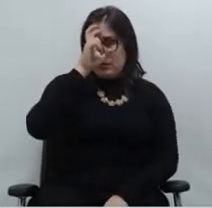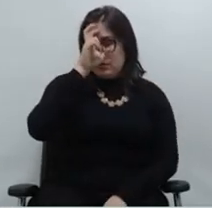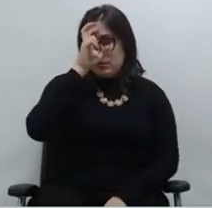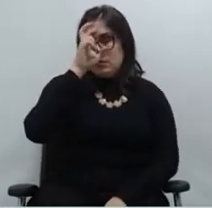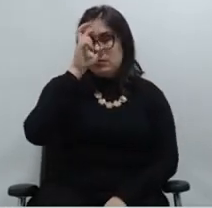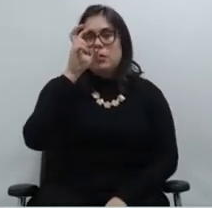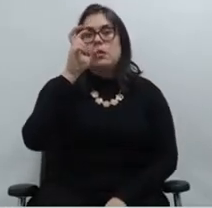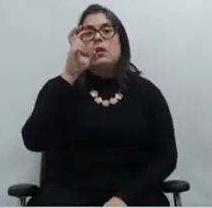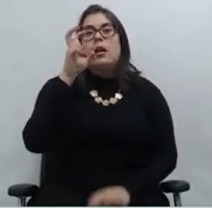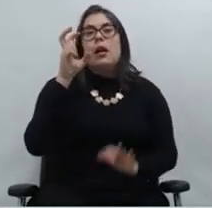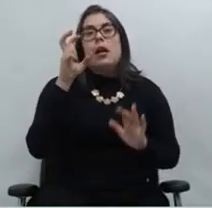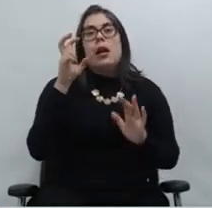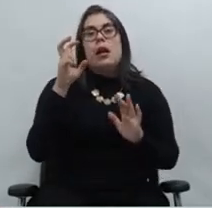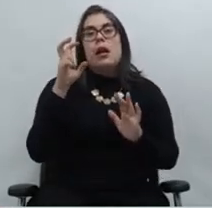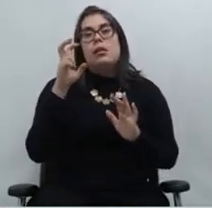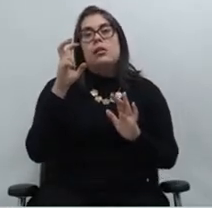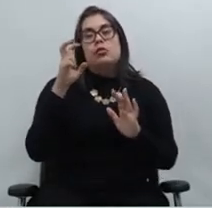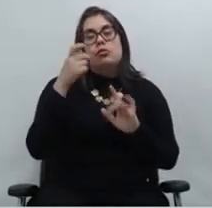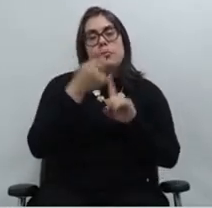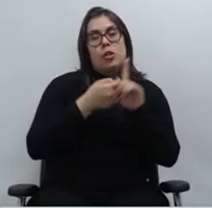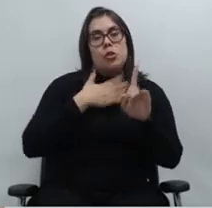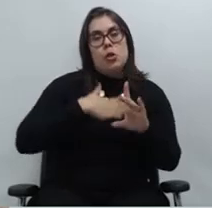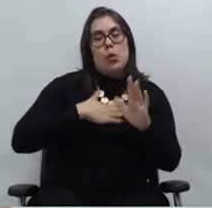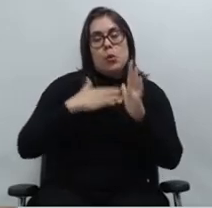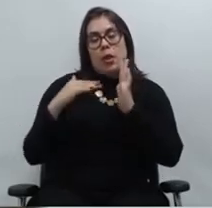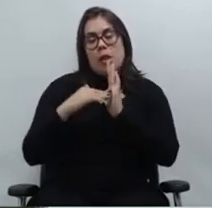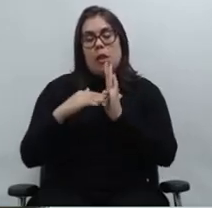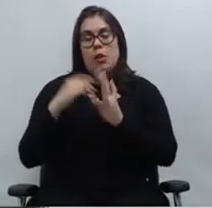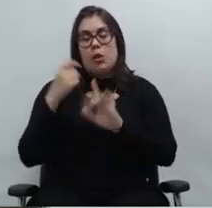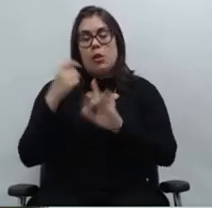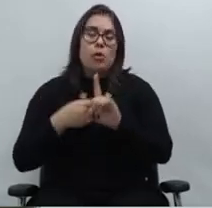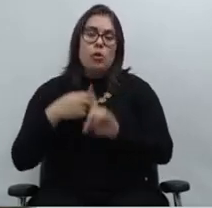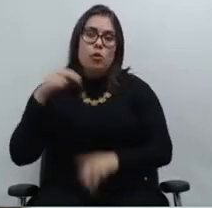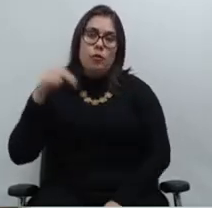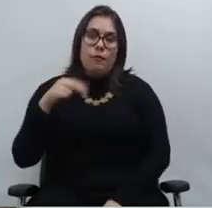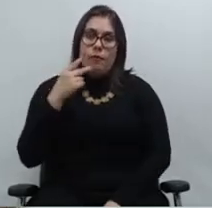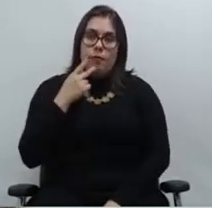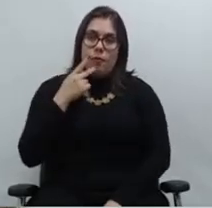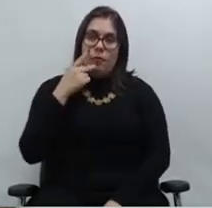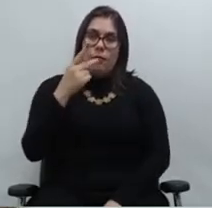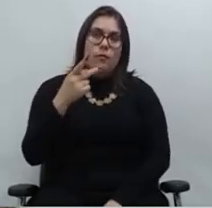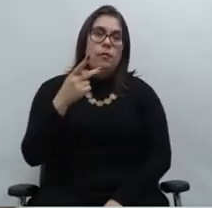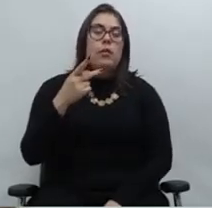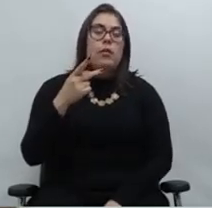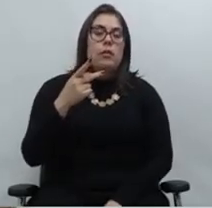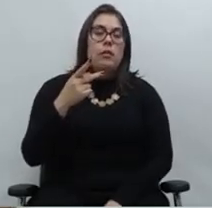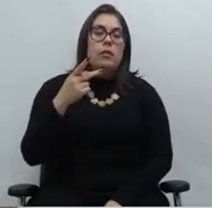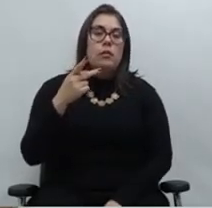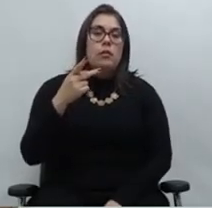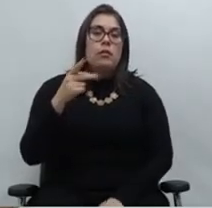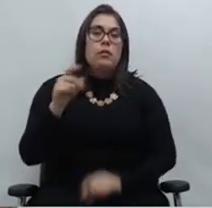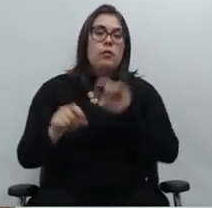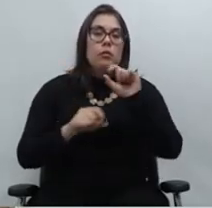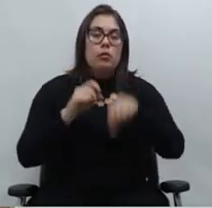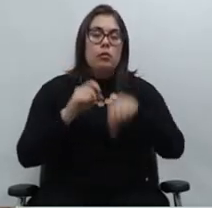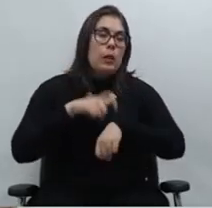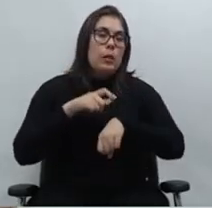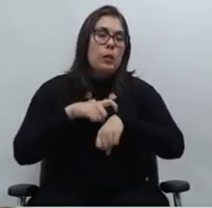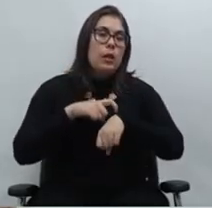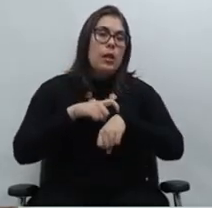agosto a novembro de 2024, ressaltando o prejuízo para o desempenho de suas atividades funcionais nesses dias, em virtude do tempo